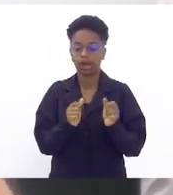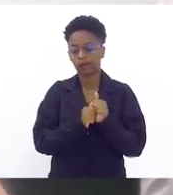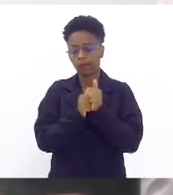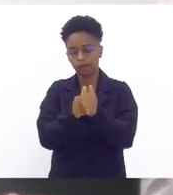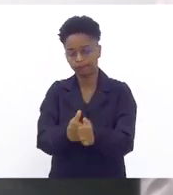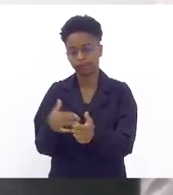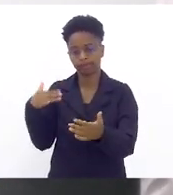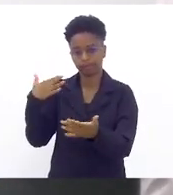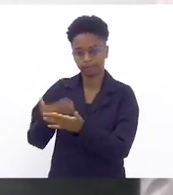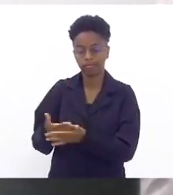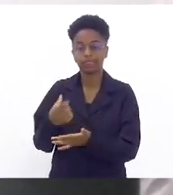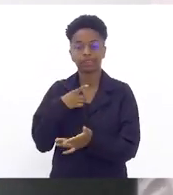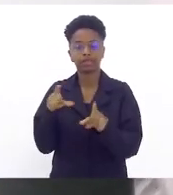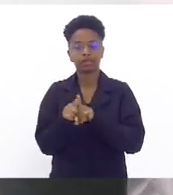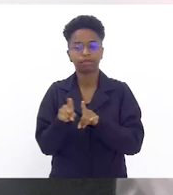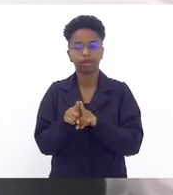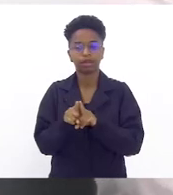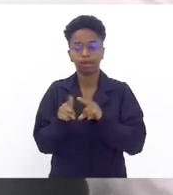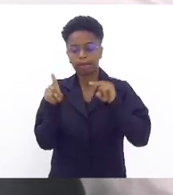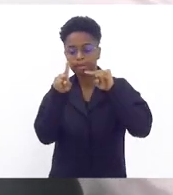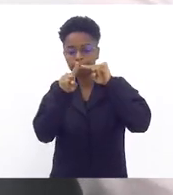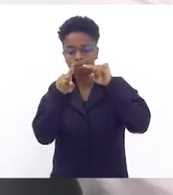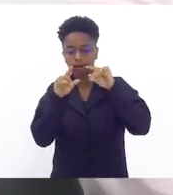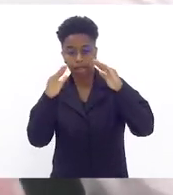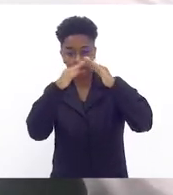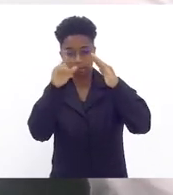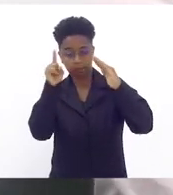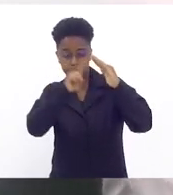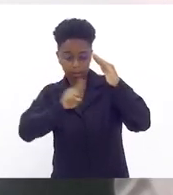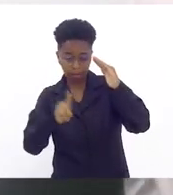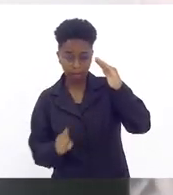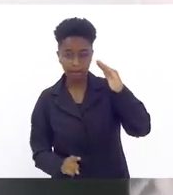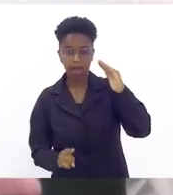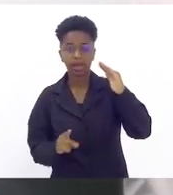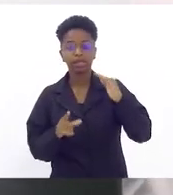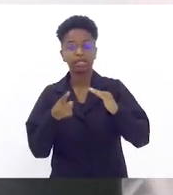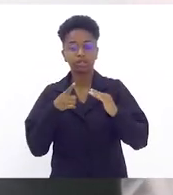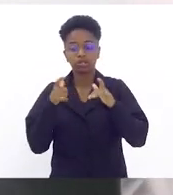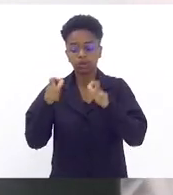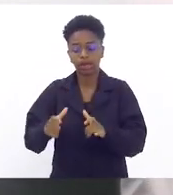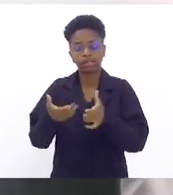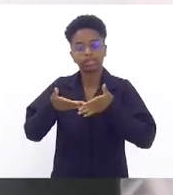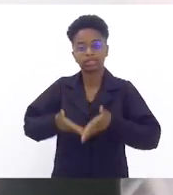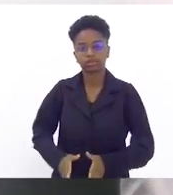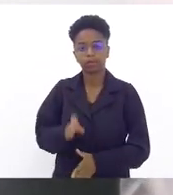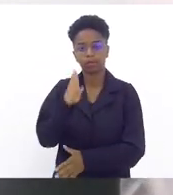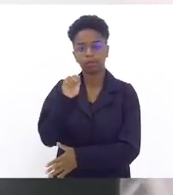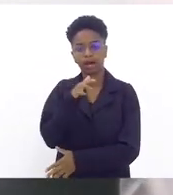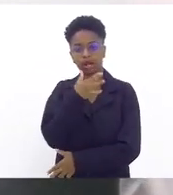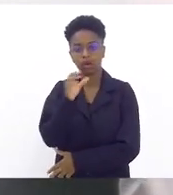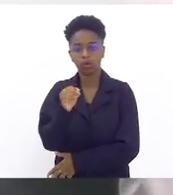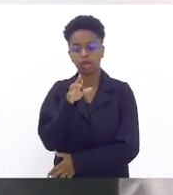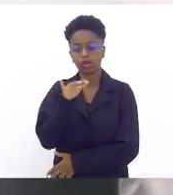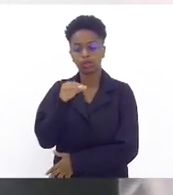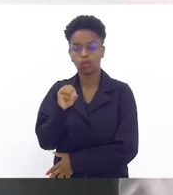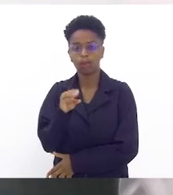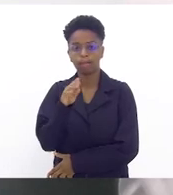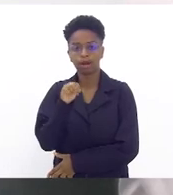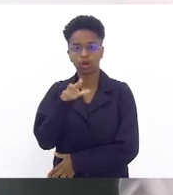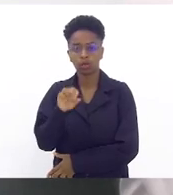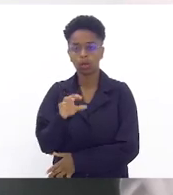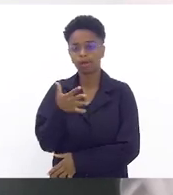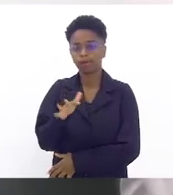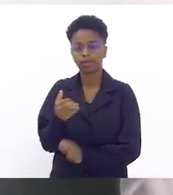culminou com uma grande rachadura no casarão da Rua 20 de Abril prédio onde nasceu o Barão do Rio Branco datado de 1865